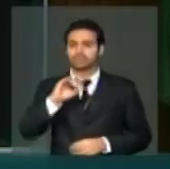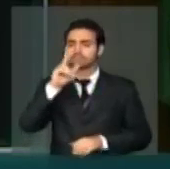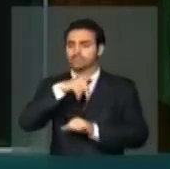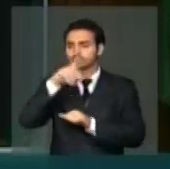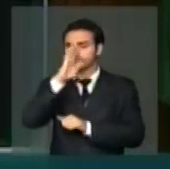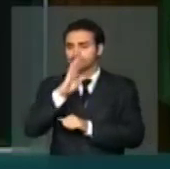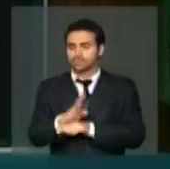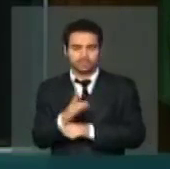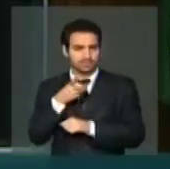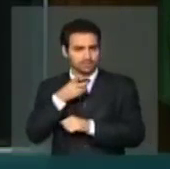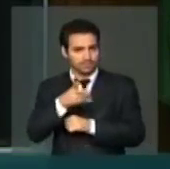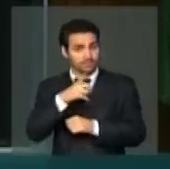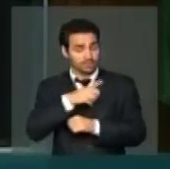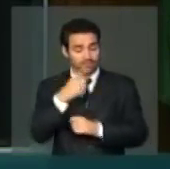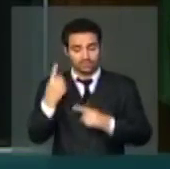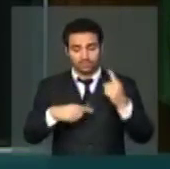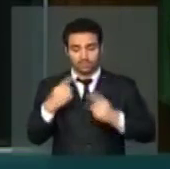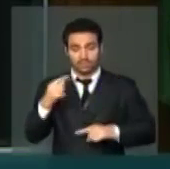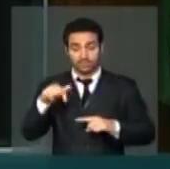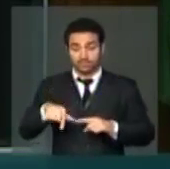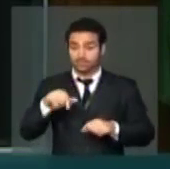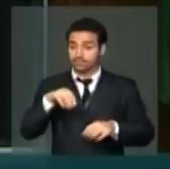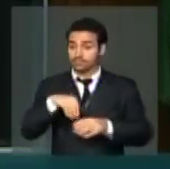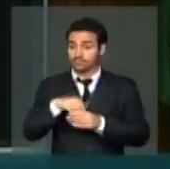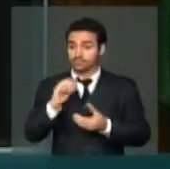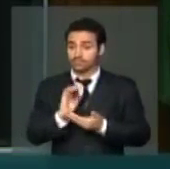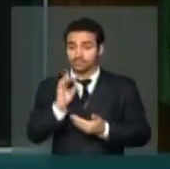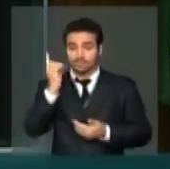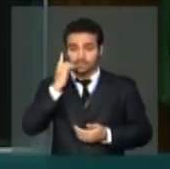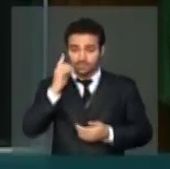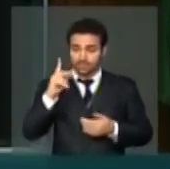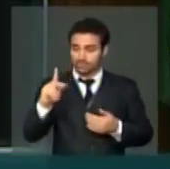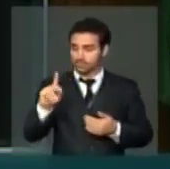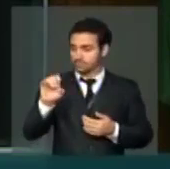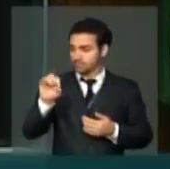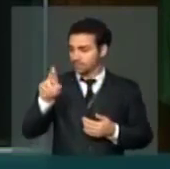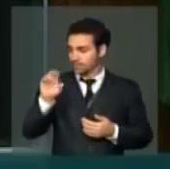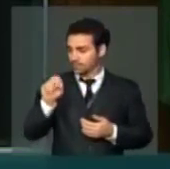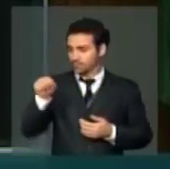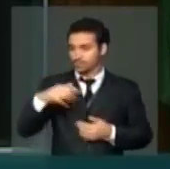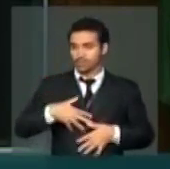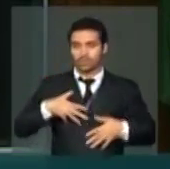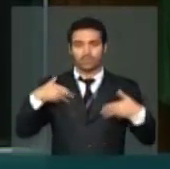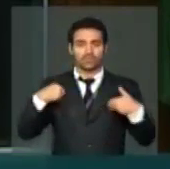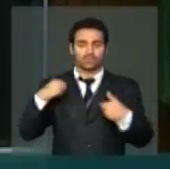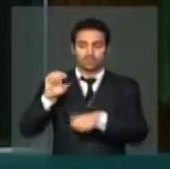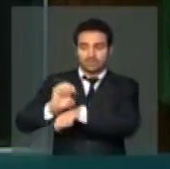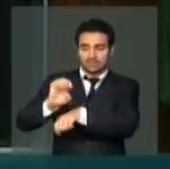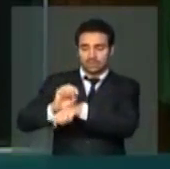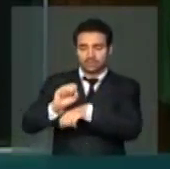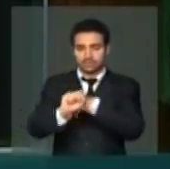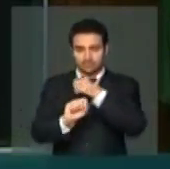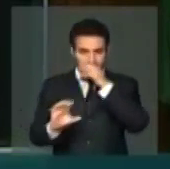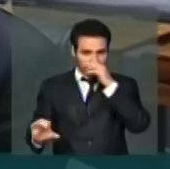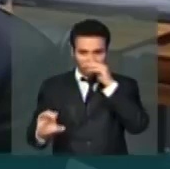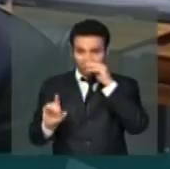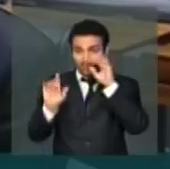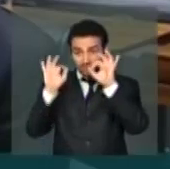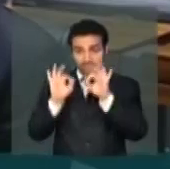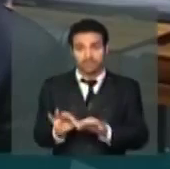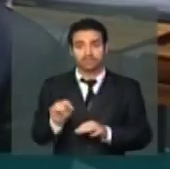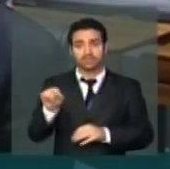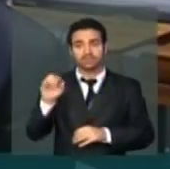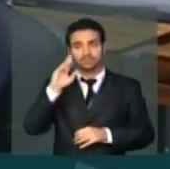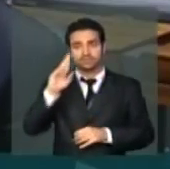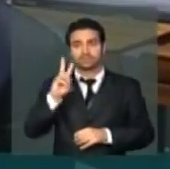travando sempre o debate nessa casa. Deputado Pedro é um orgulho de Santa Catarina e tenho certeza vai